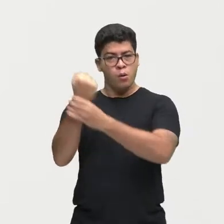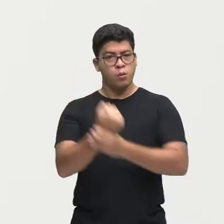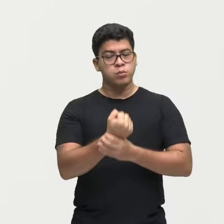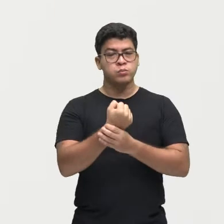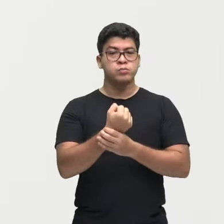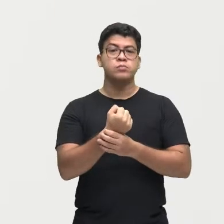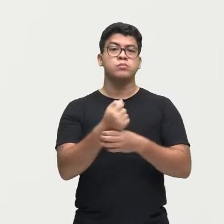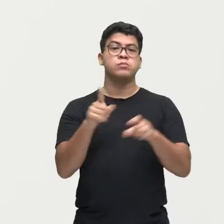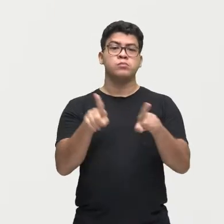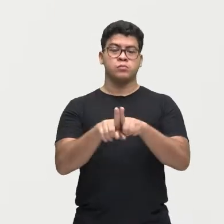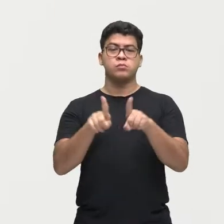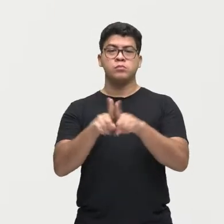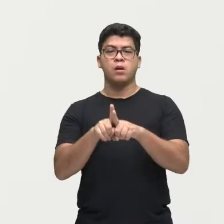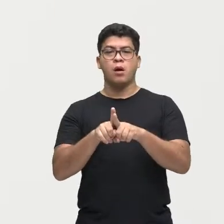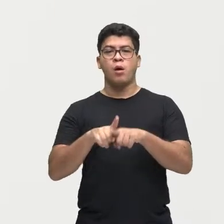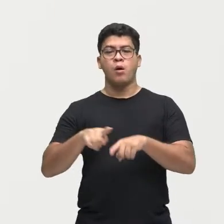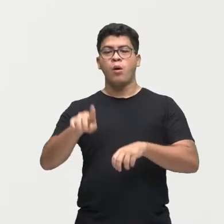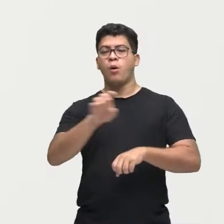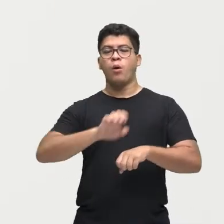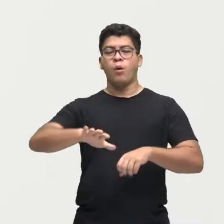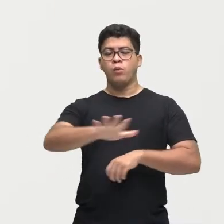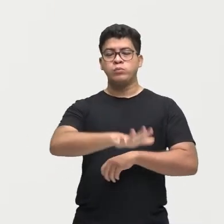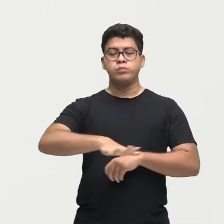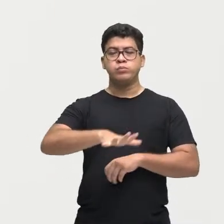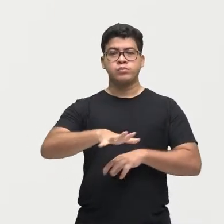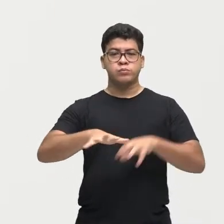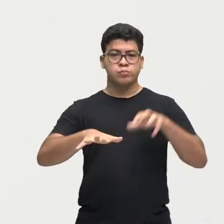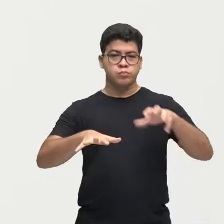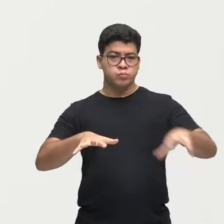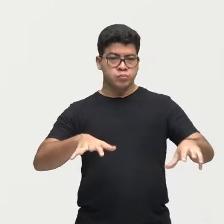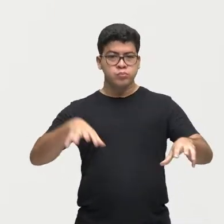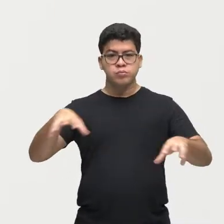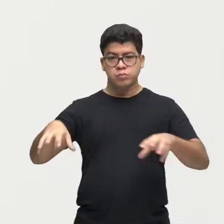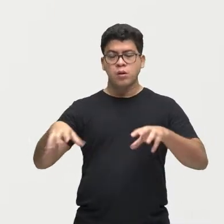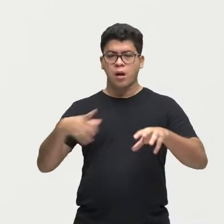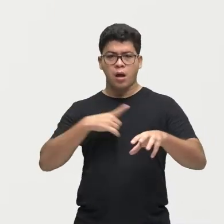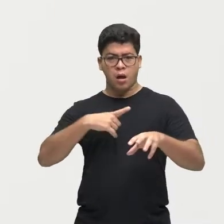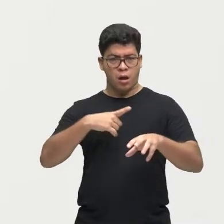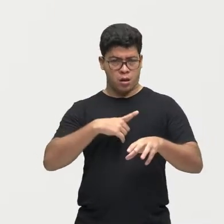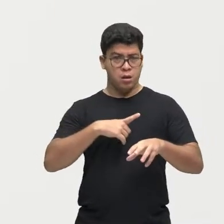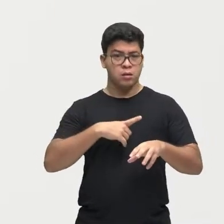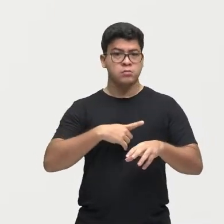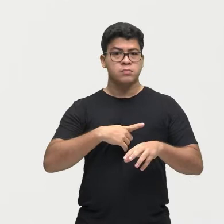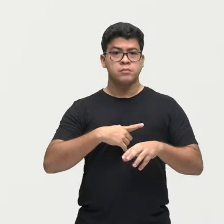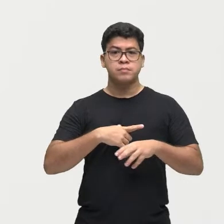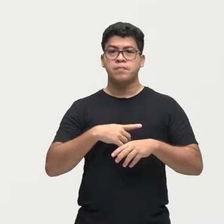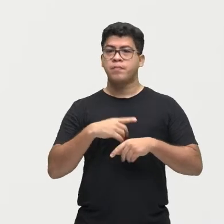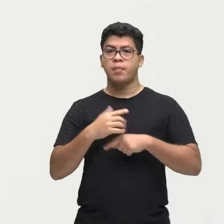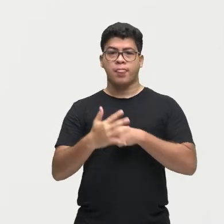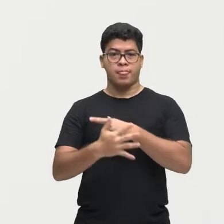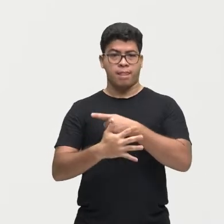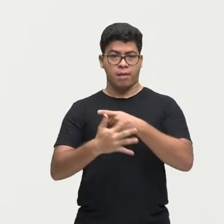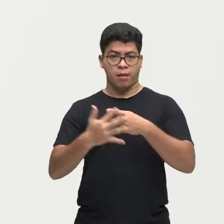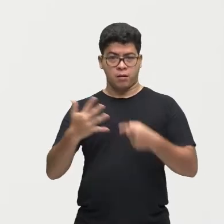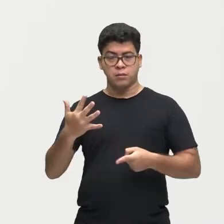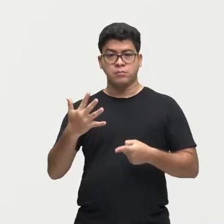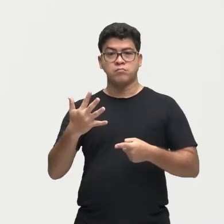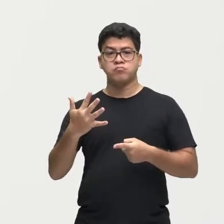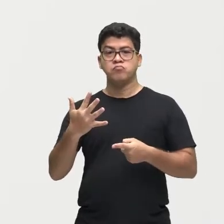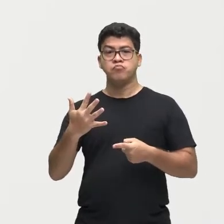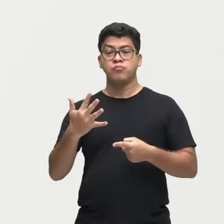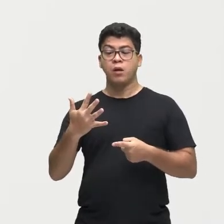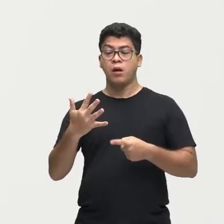para tornar os estados nacionais cada vez maiores, mais fortes, olha só, um rei que estava ali,